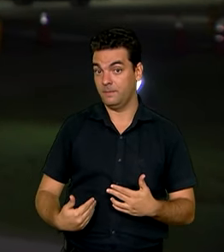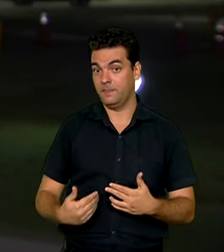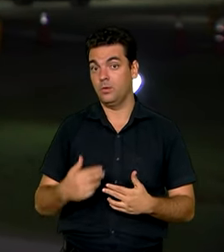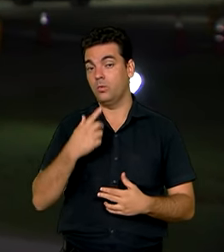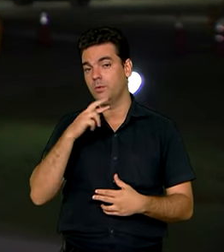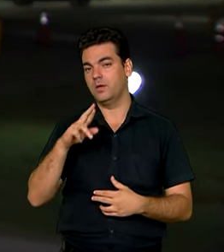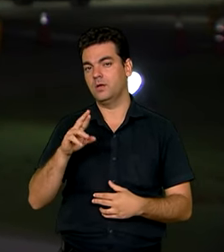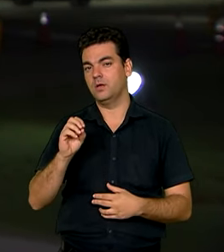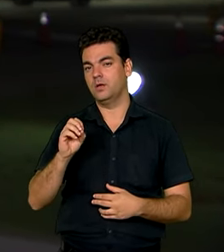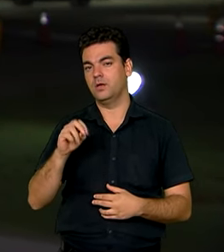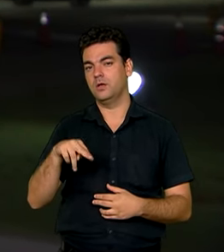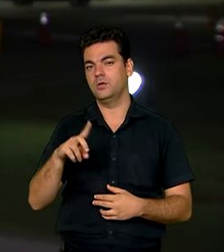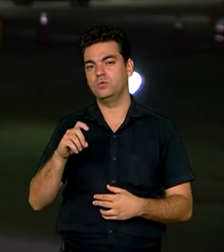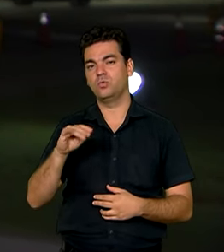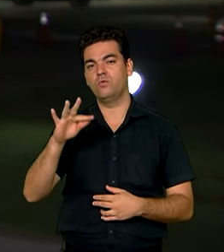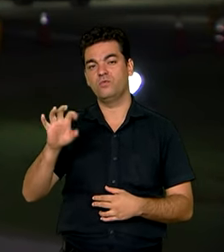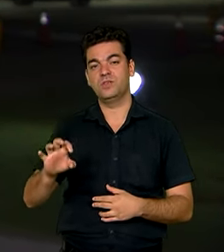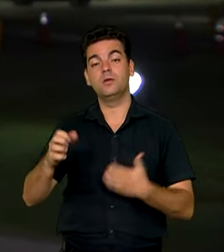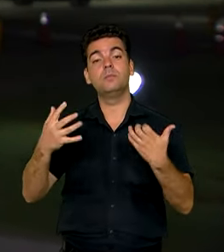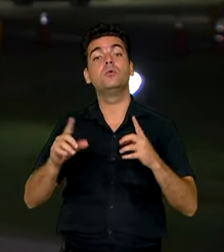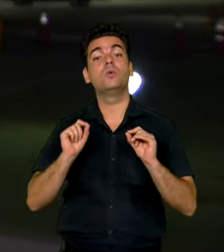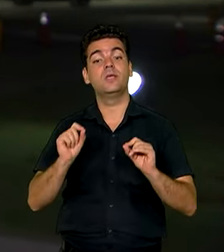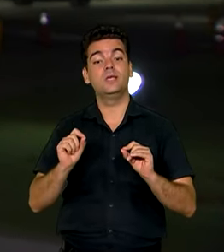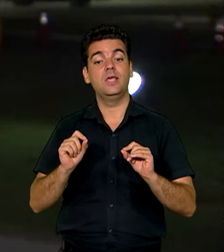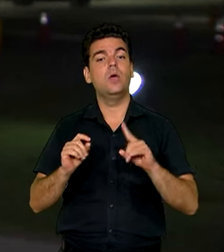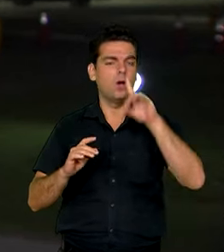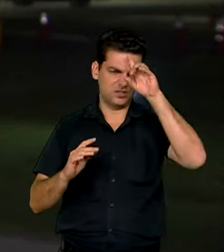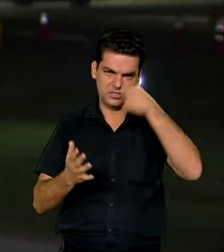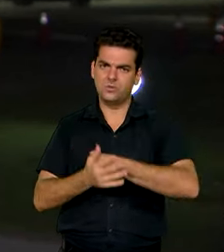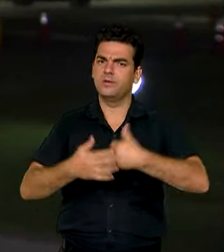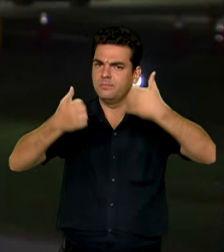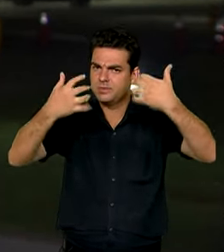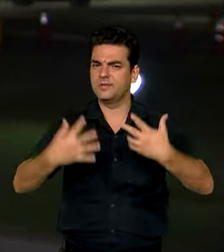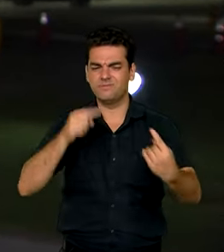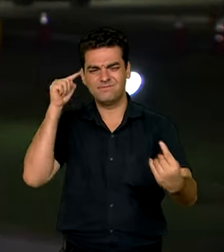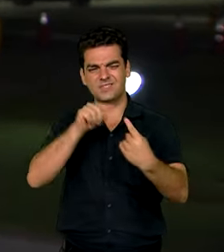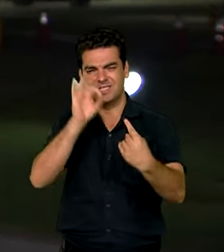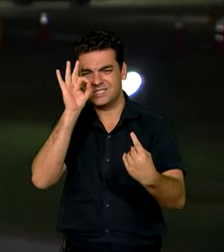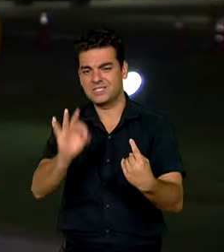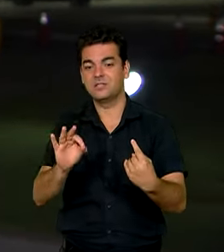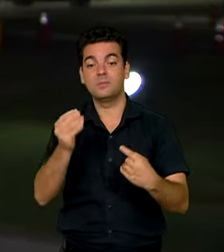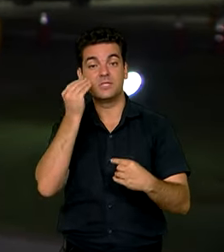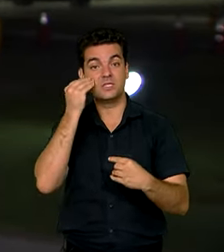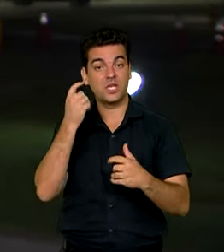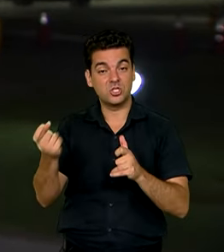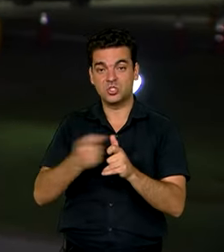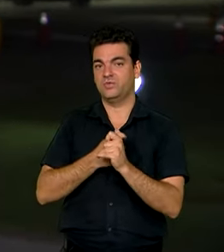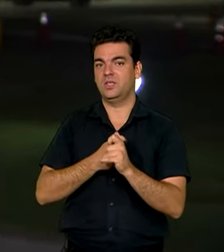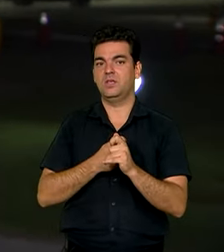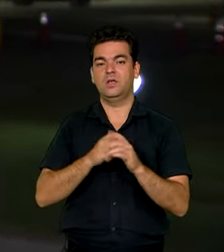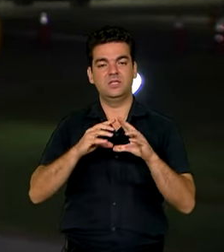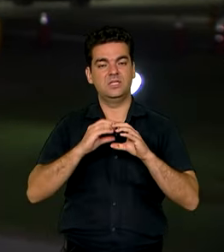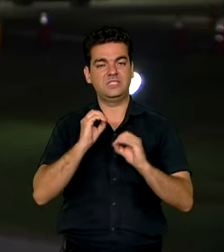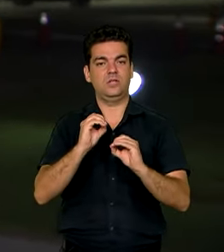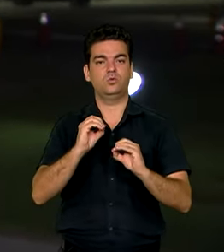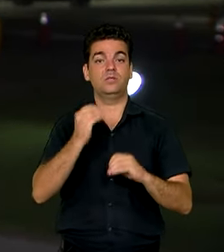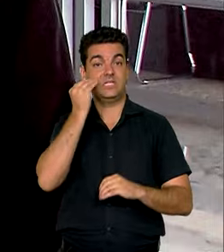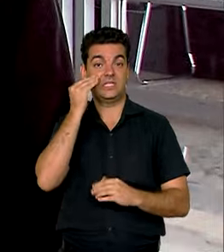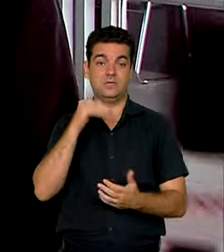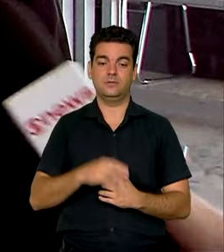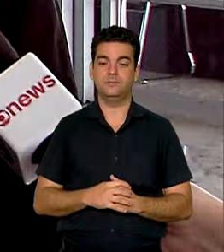Randolph Rodrigues, a proposta é decisiva para a meta do governo em zerar o déficit fiscal. Vamos ouvir.